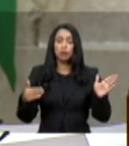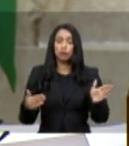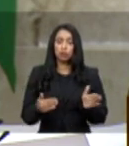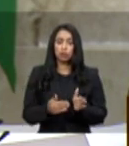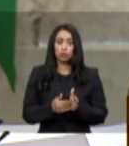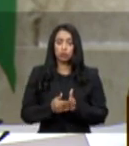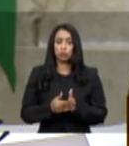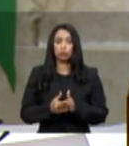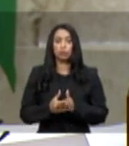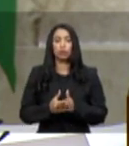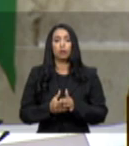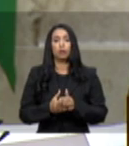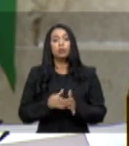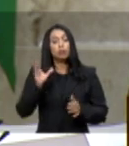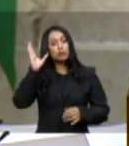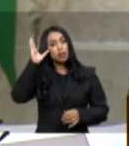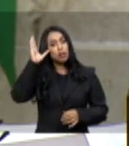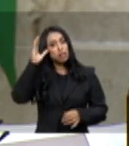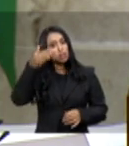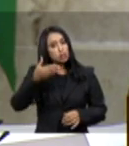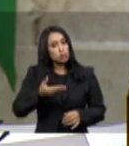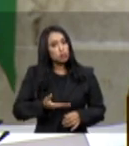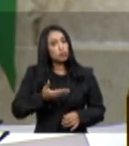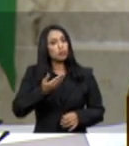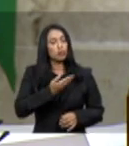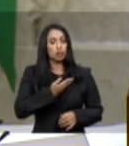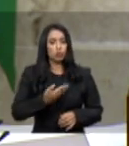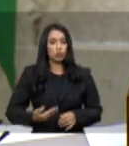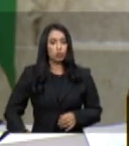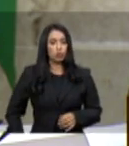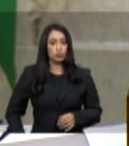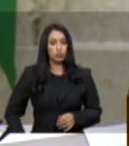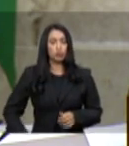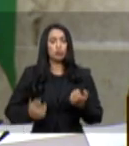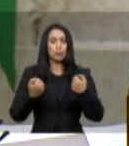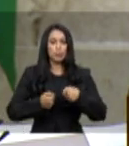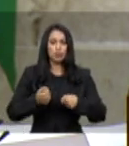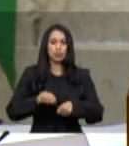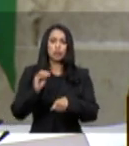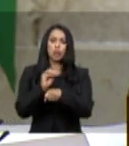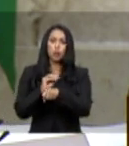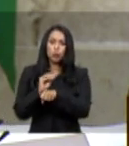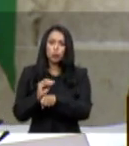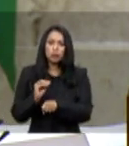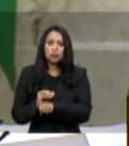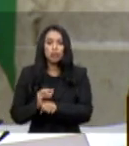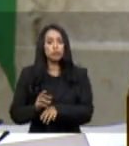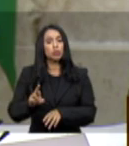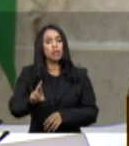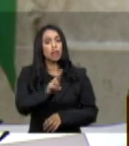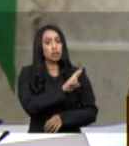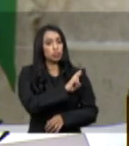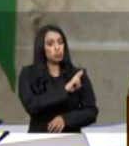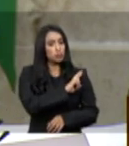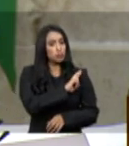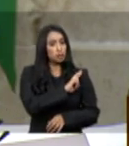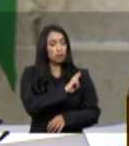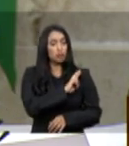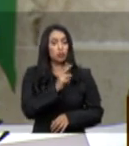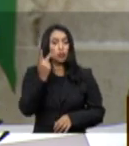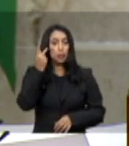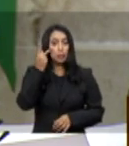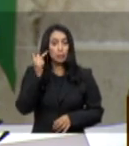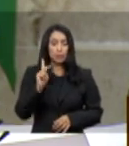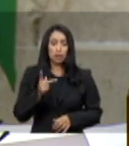estatal deve ser cuidadosa e responsável para que não se desequilibre